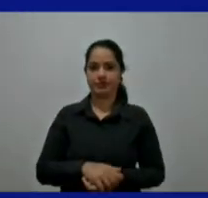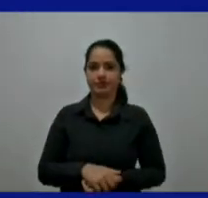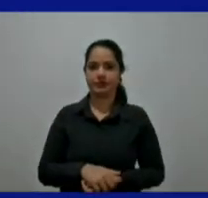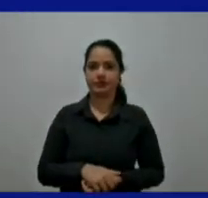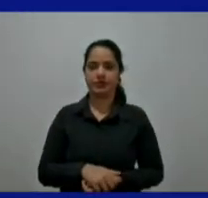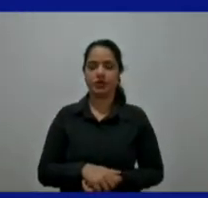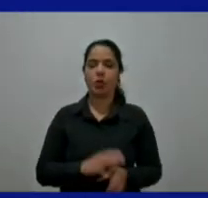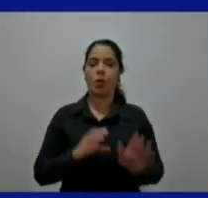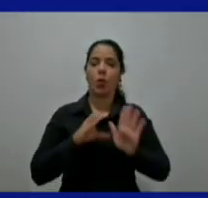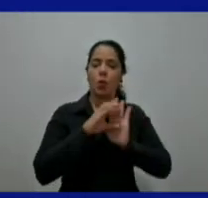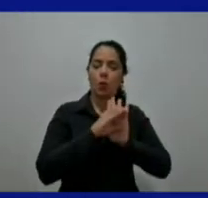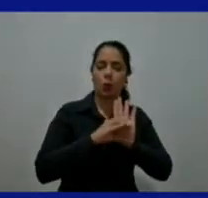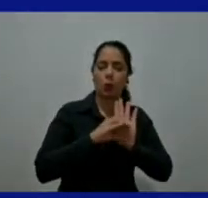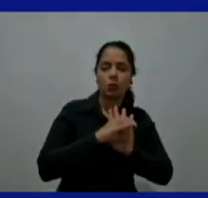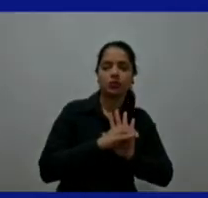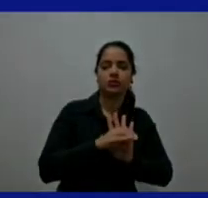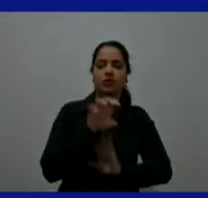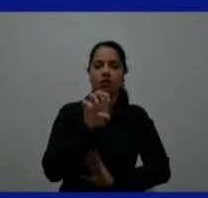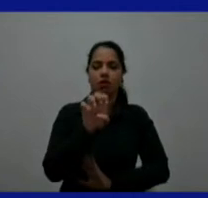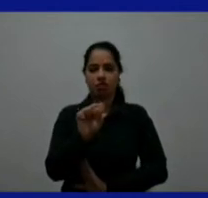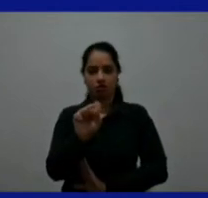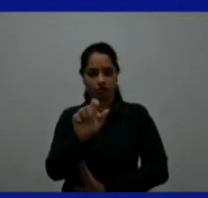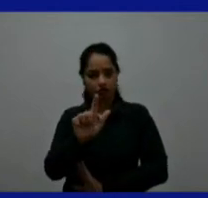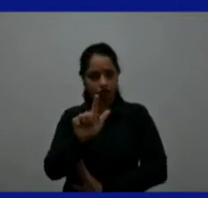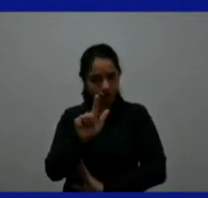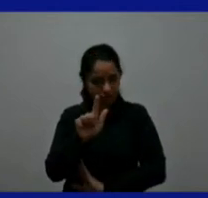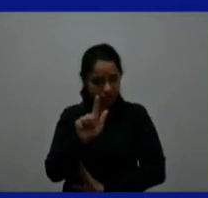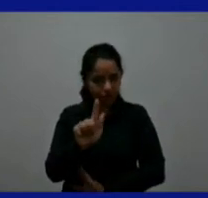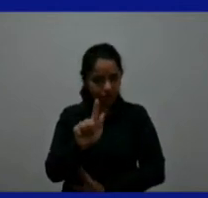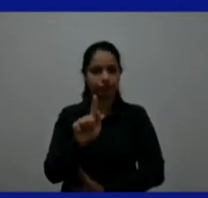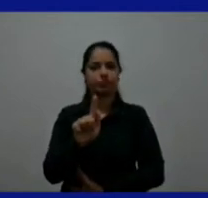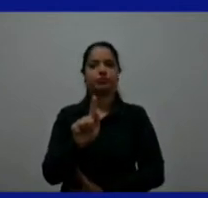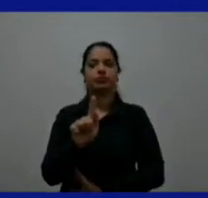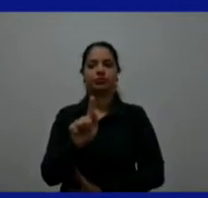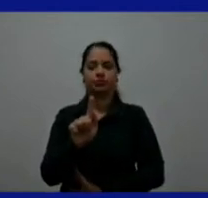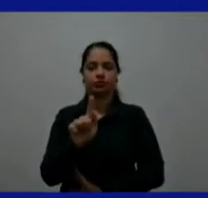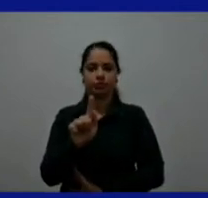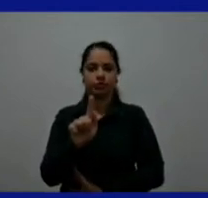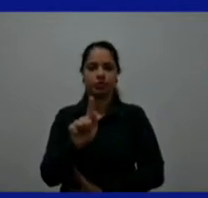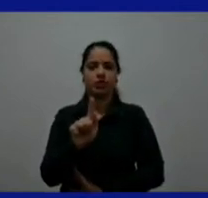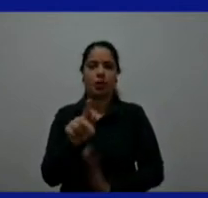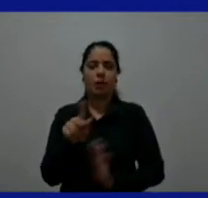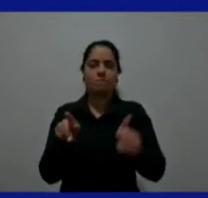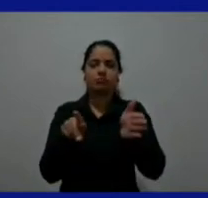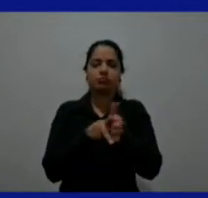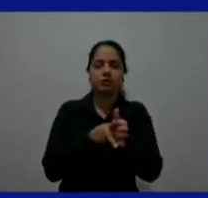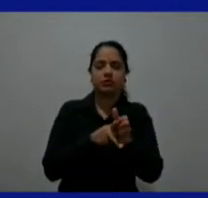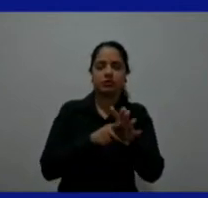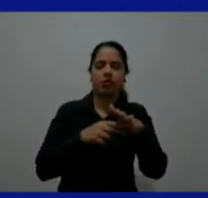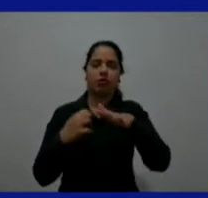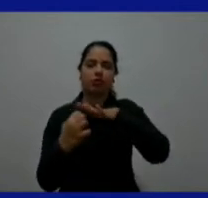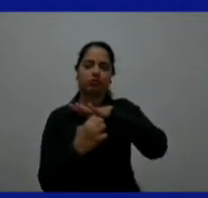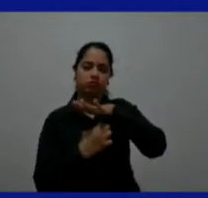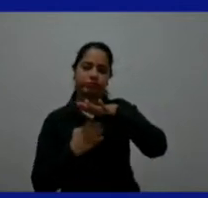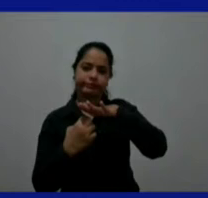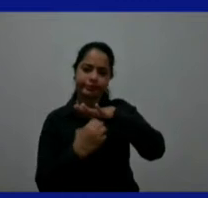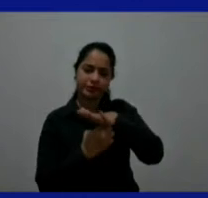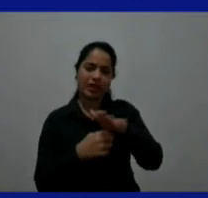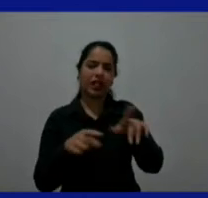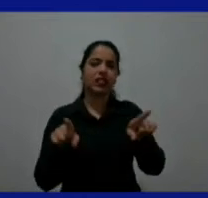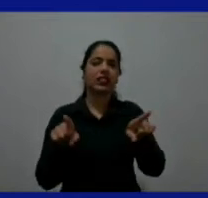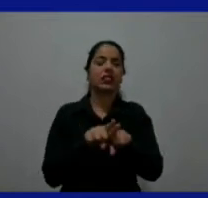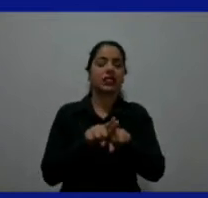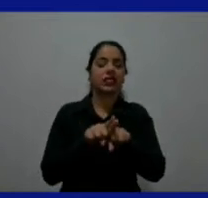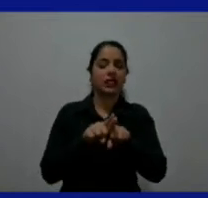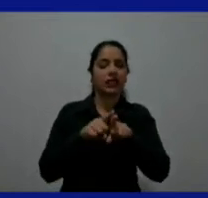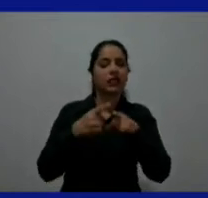SG tenha raízes no mundo dos negócios, ele tem um grande potencial de ser